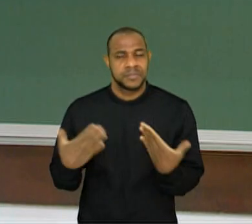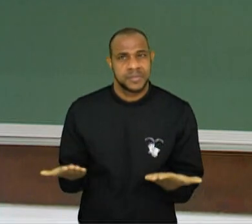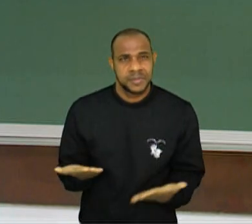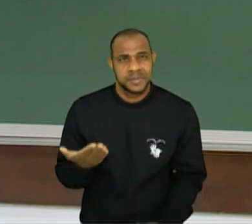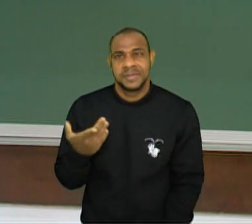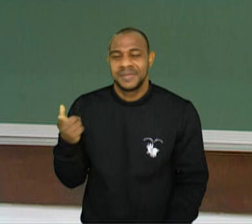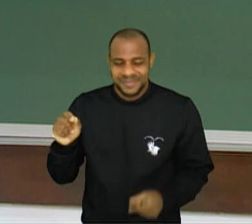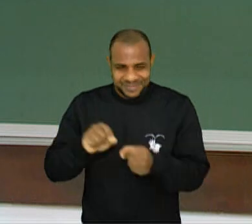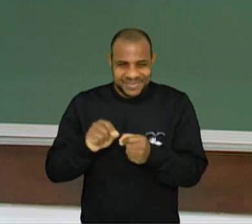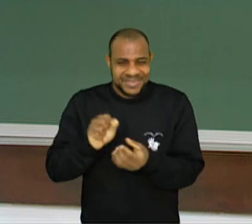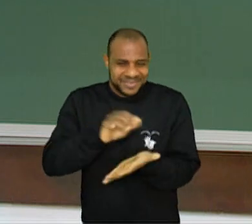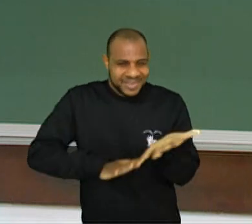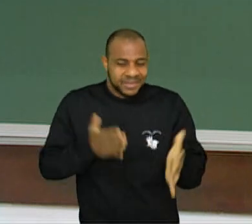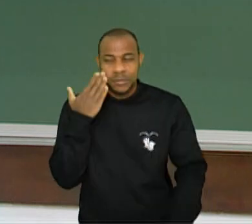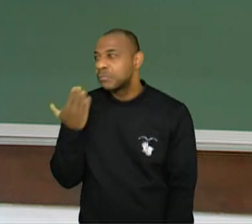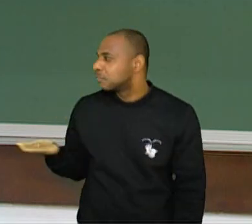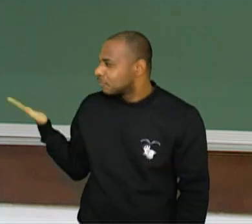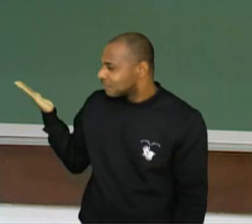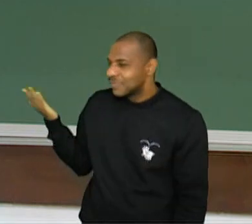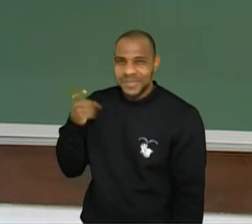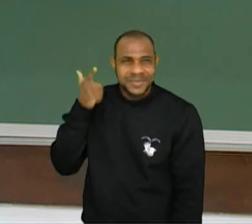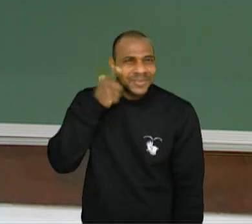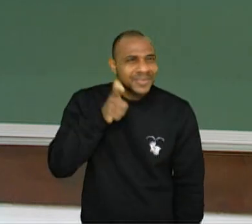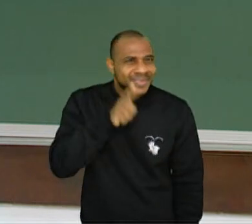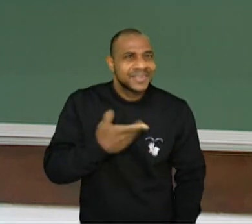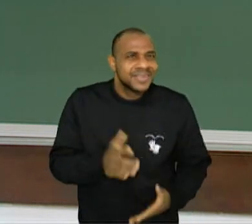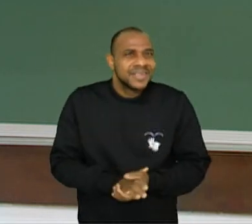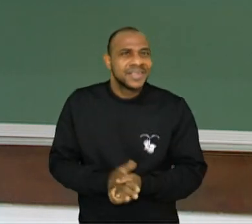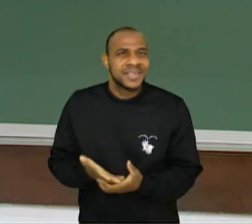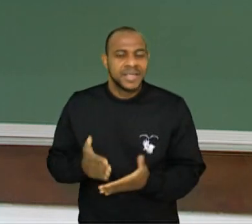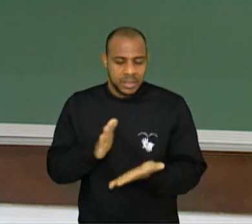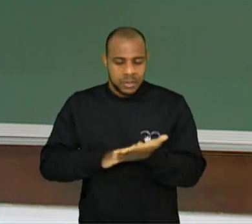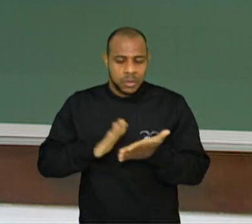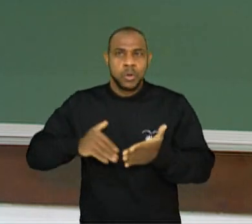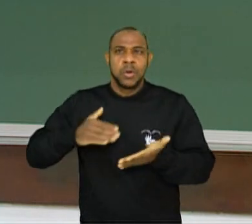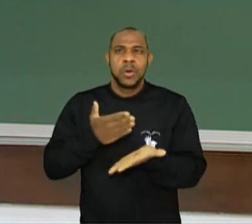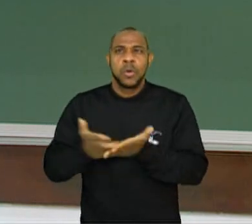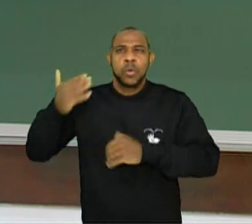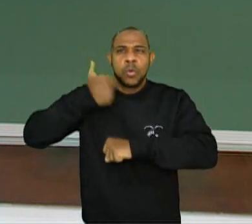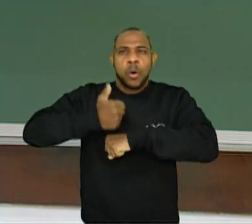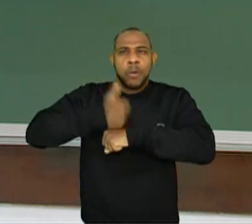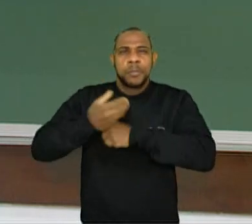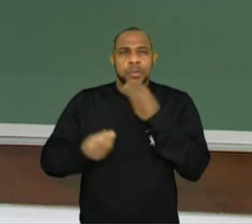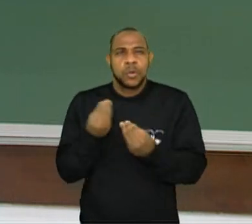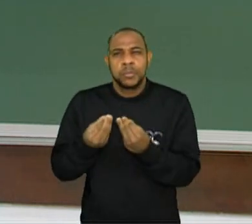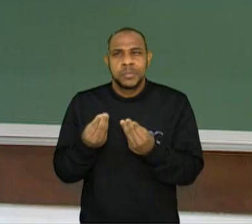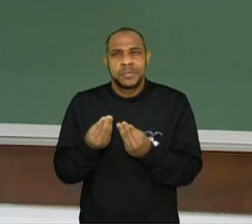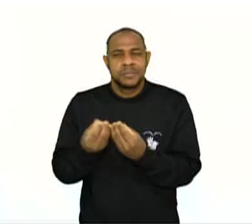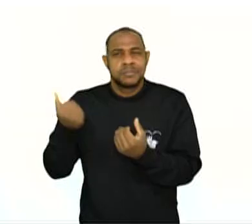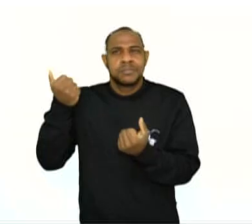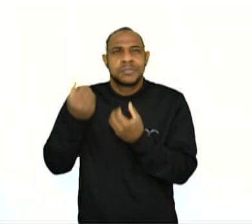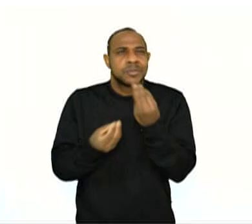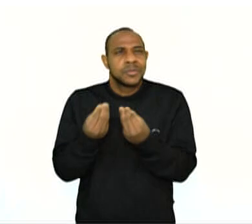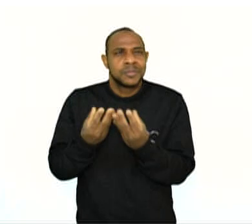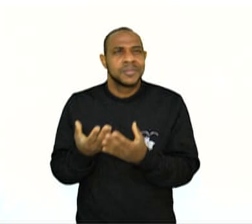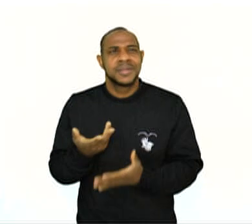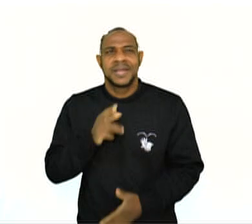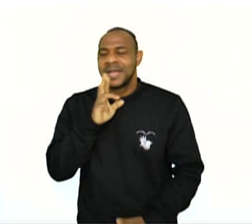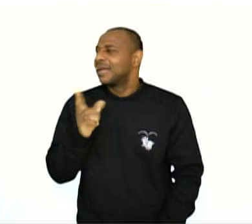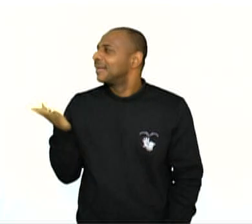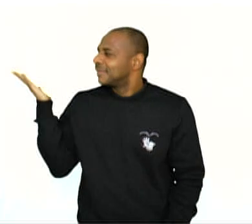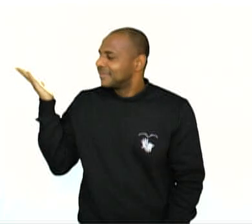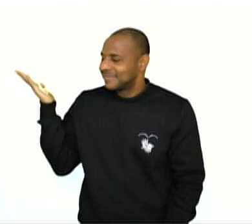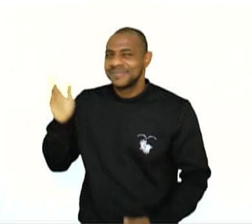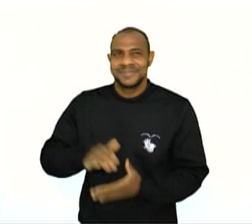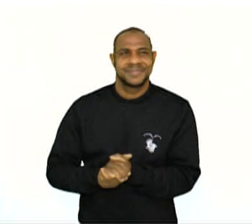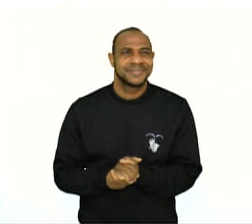Ok? Fez a atividade, aposto que você acertou, né? O golpe de 64 destituiu o presidente João Goulart, aí a resposta correta está